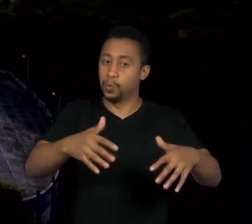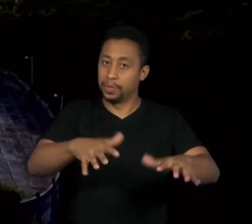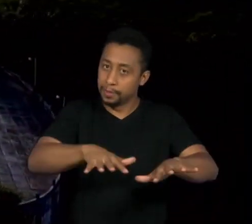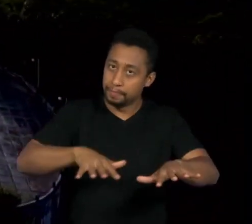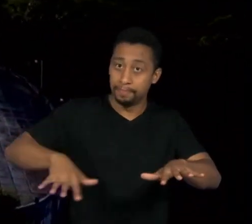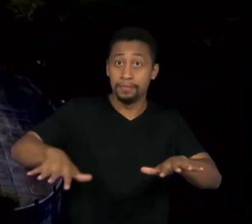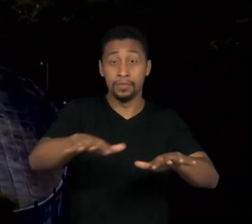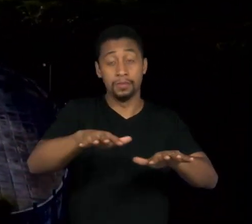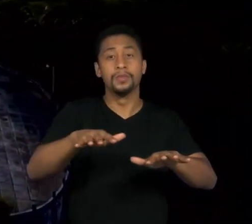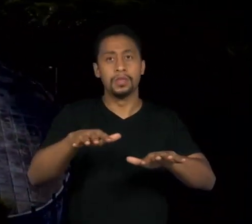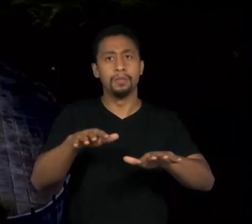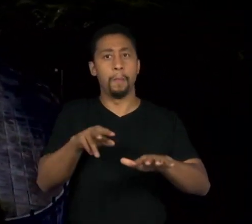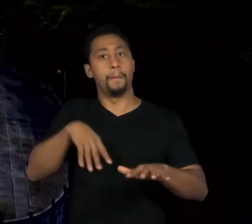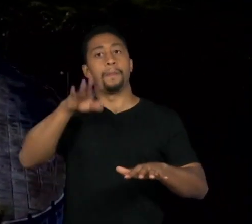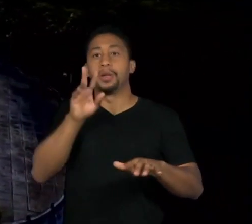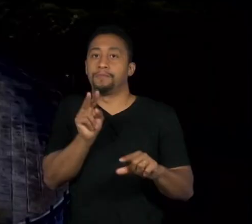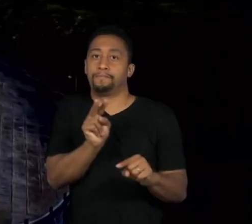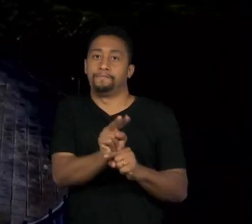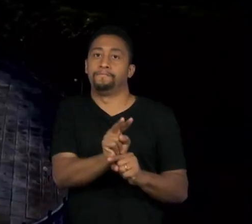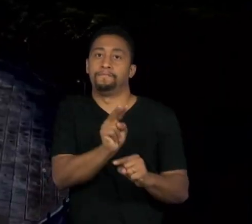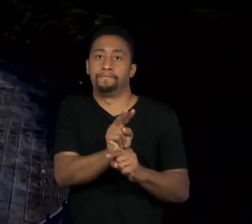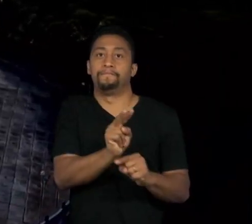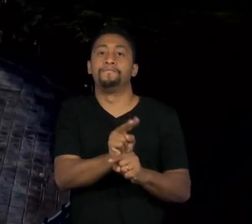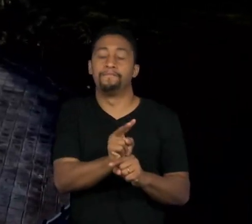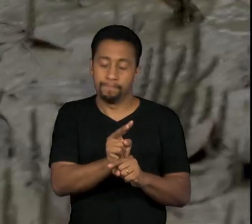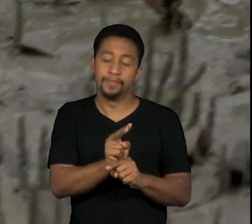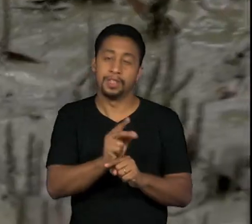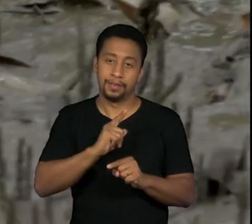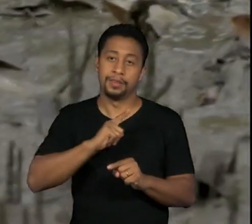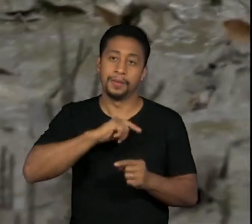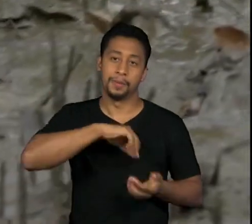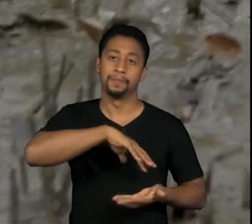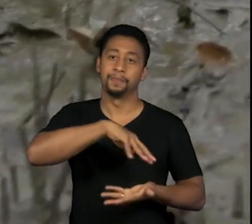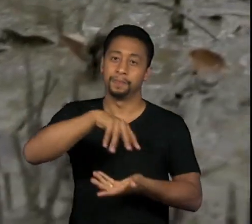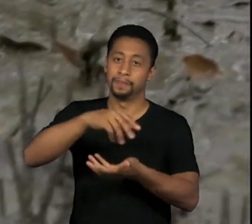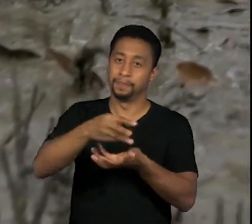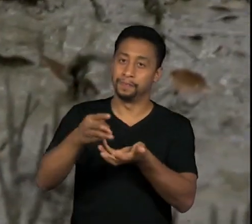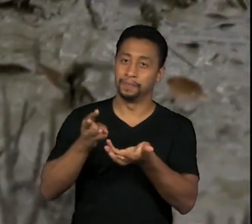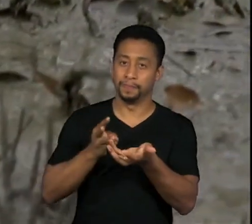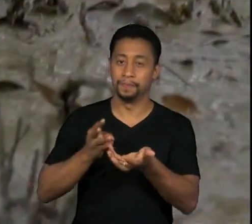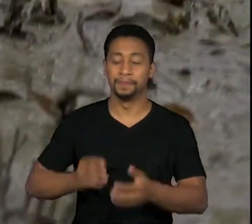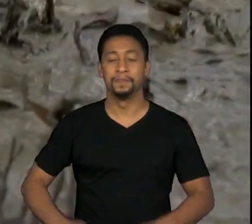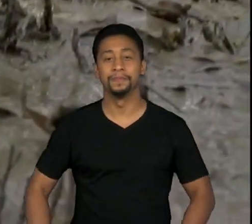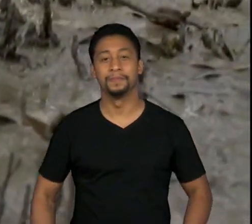mais preservadas também que existem no planeta.